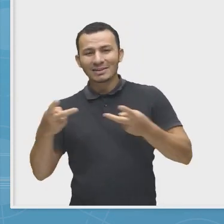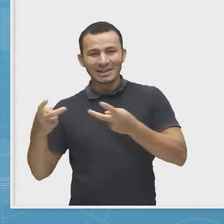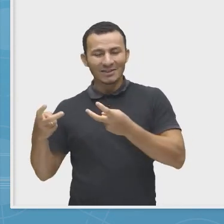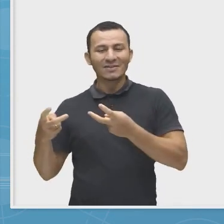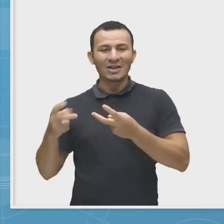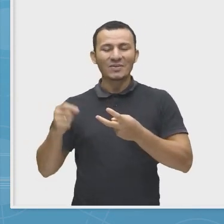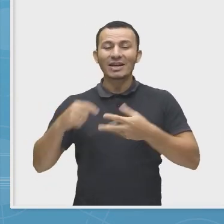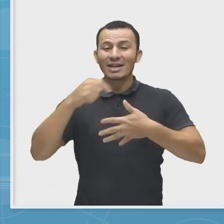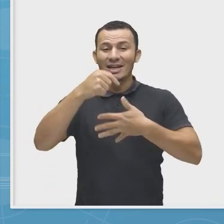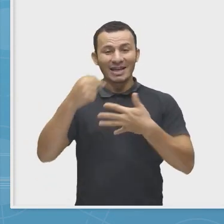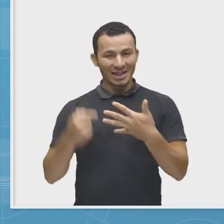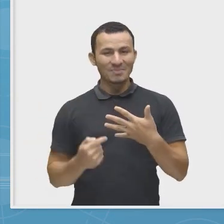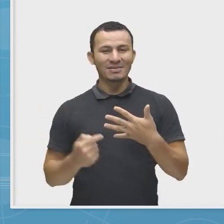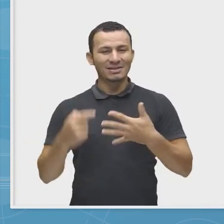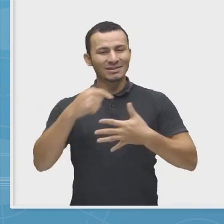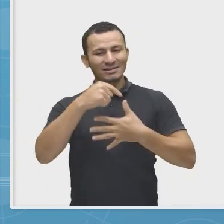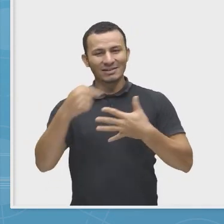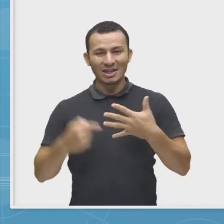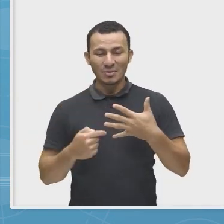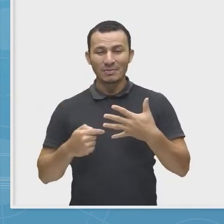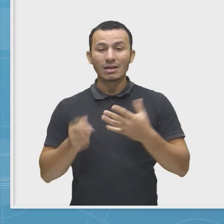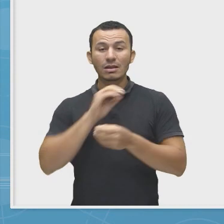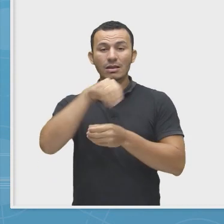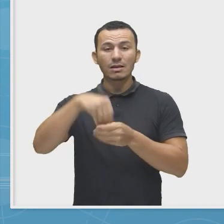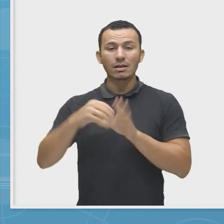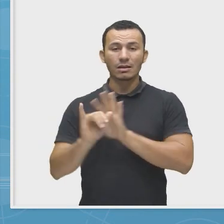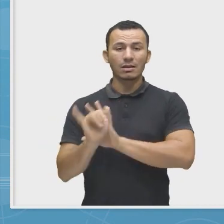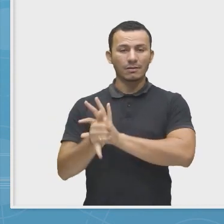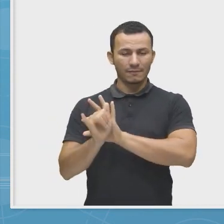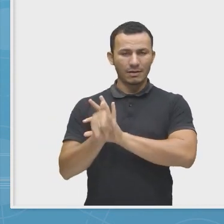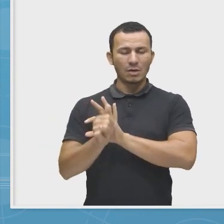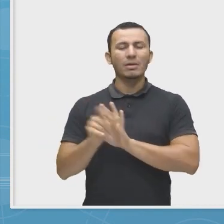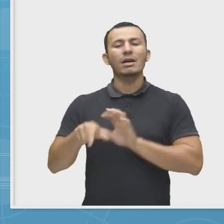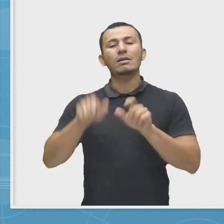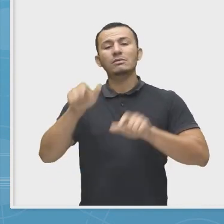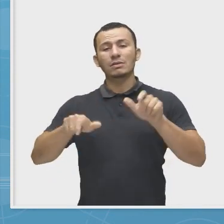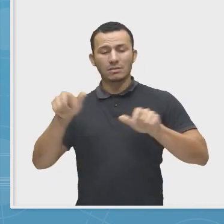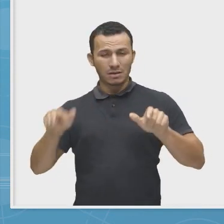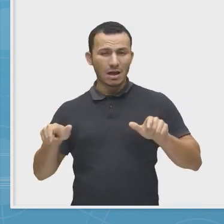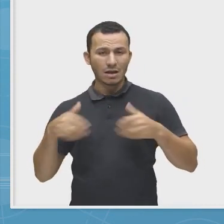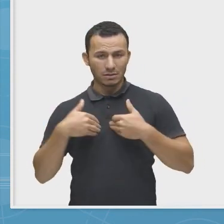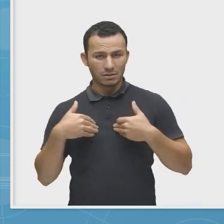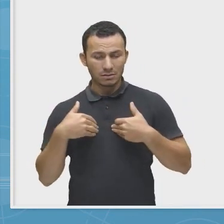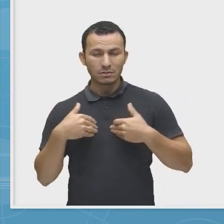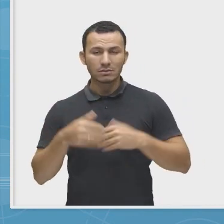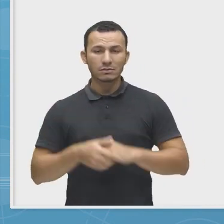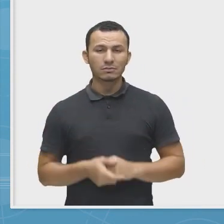dos elementos da fábula, né? Os personagens.